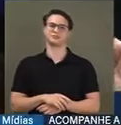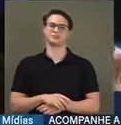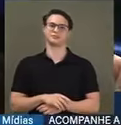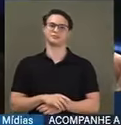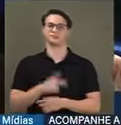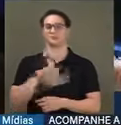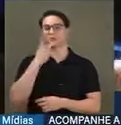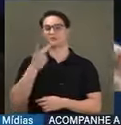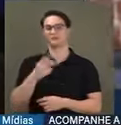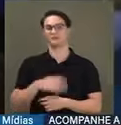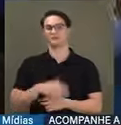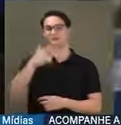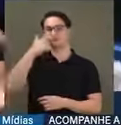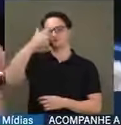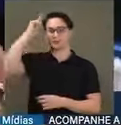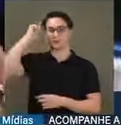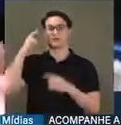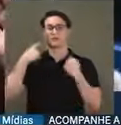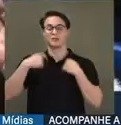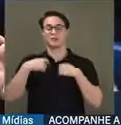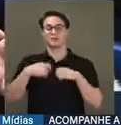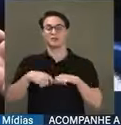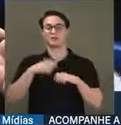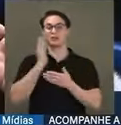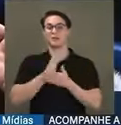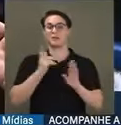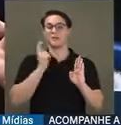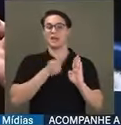Que ele disse, olha, com o Alexandre de Moraes tem que acabar com as bets.